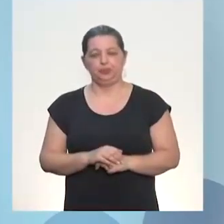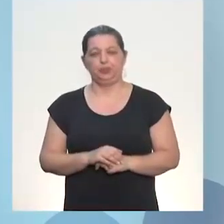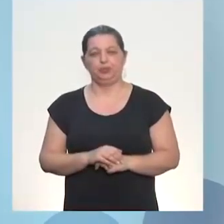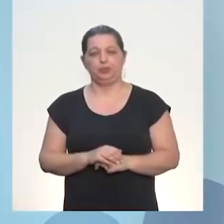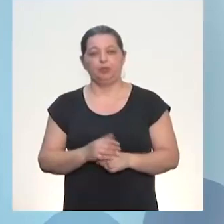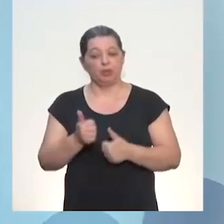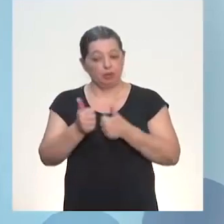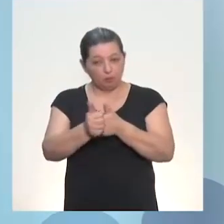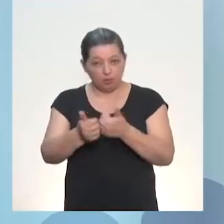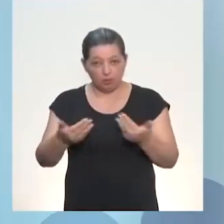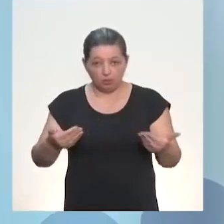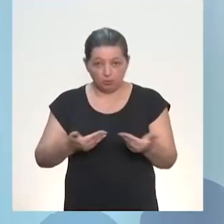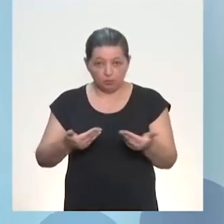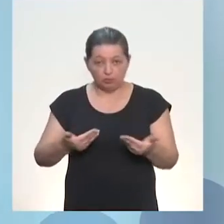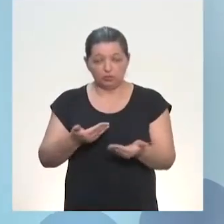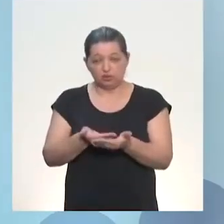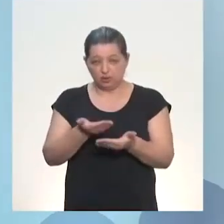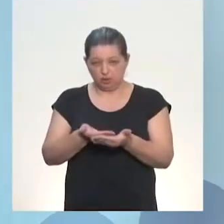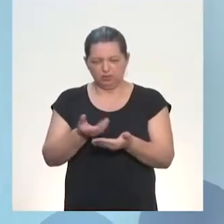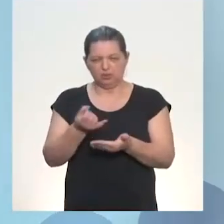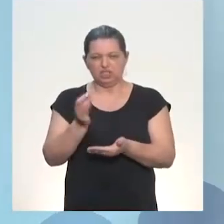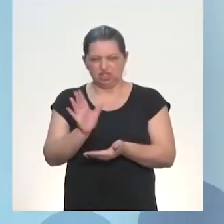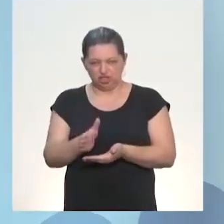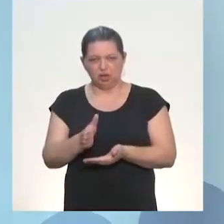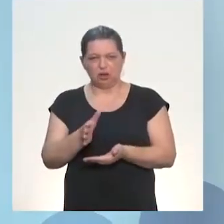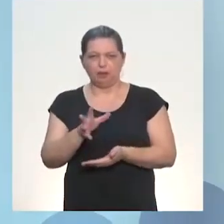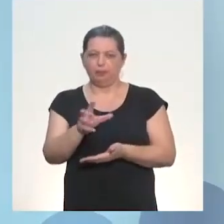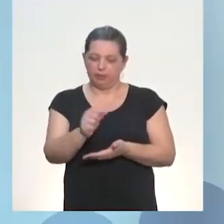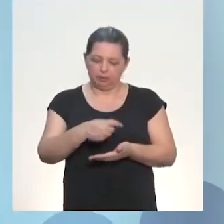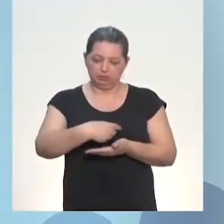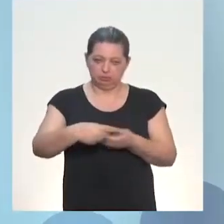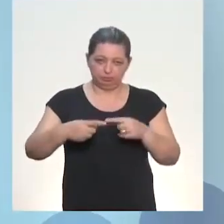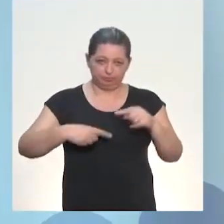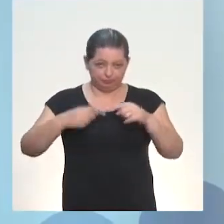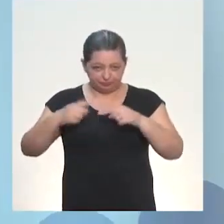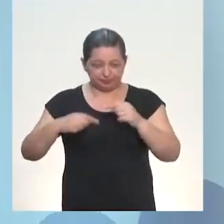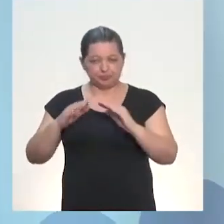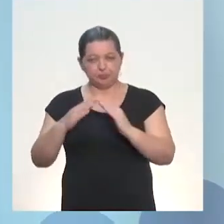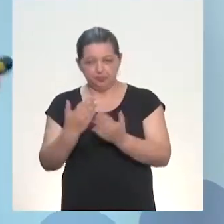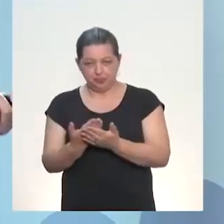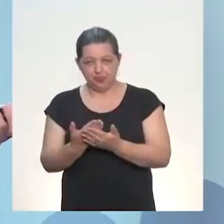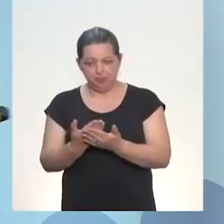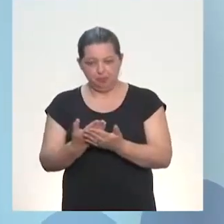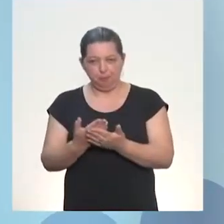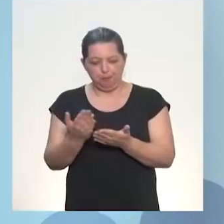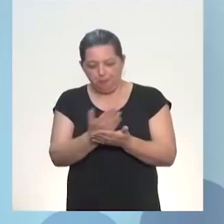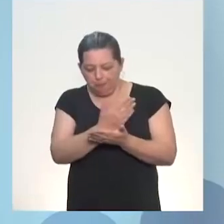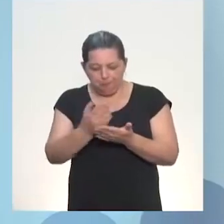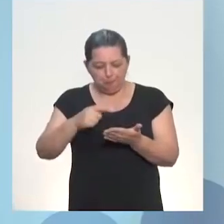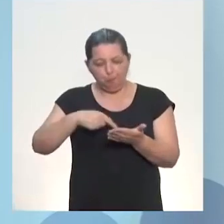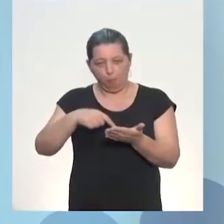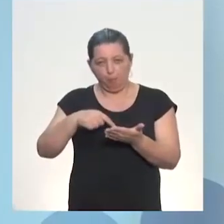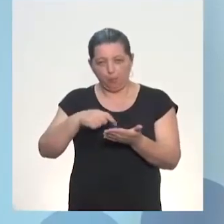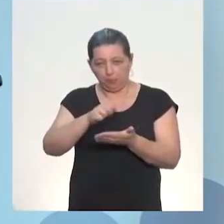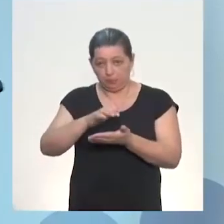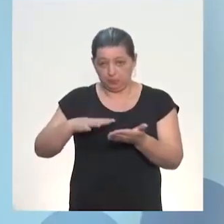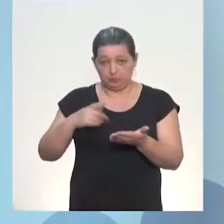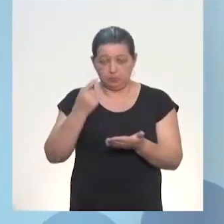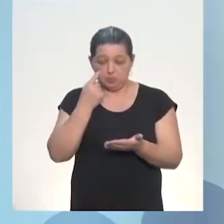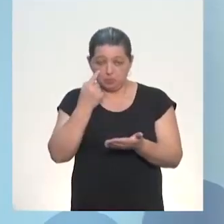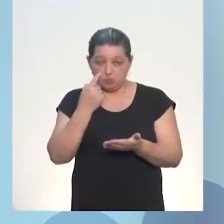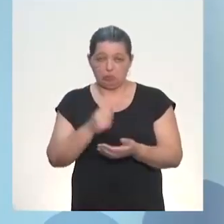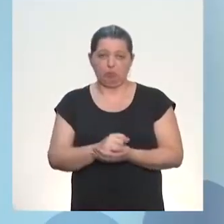acompanhar a nossa aula de hoje, se você já pegou esse material lá na sua escola, separe ele aí para ver os exercícios. Mas se não pegou também não tem problema,